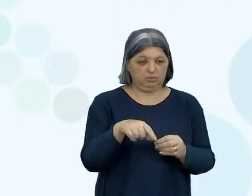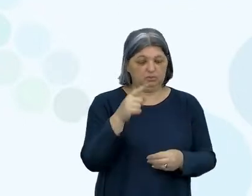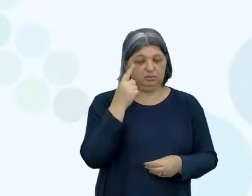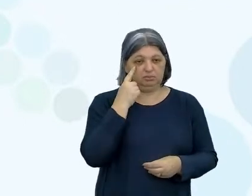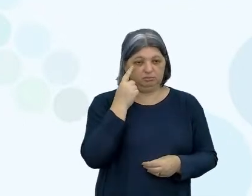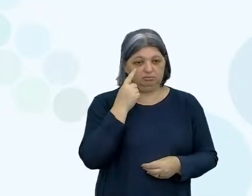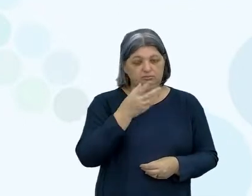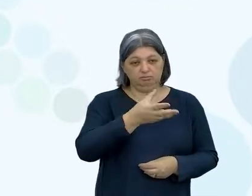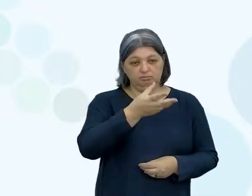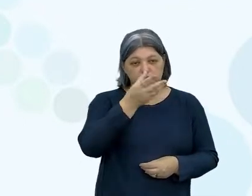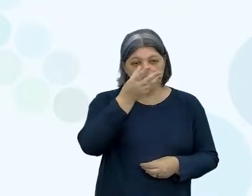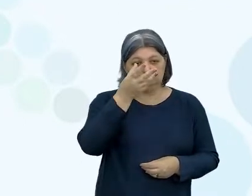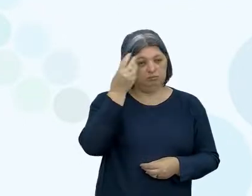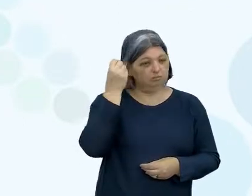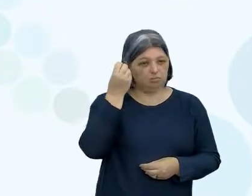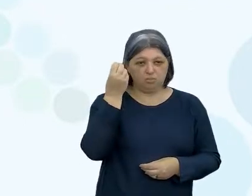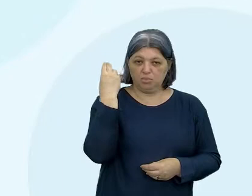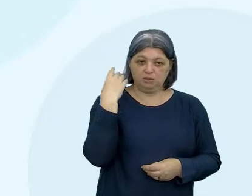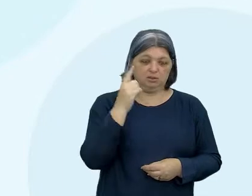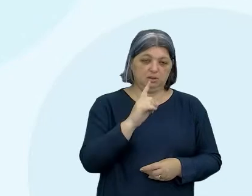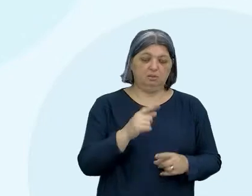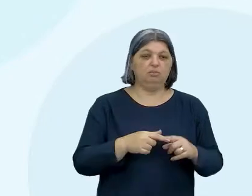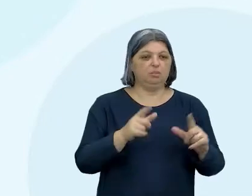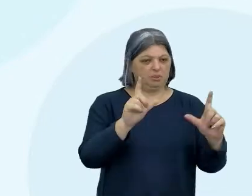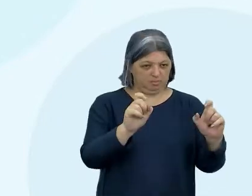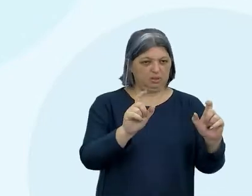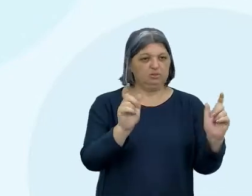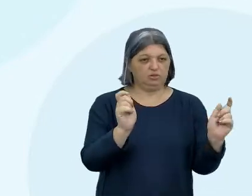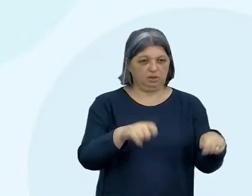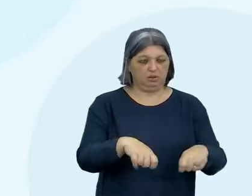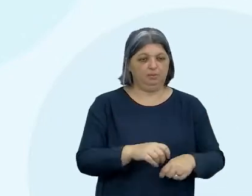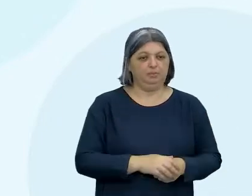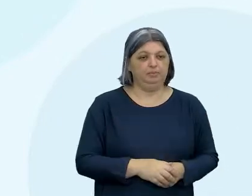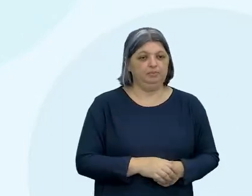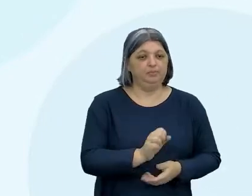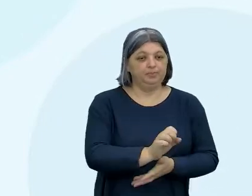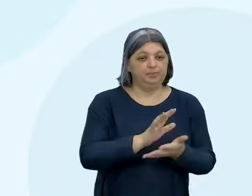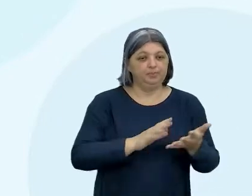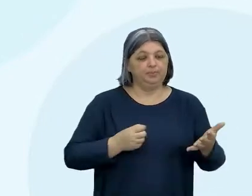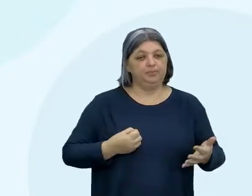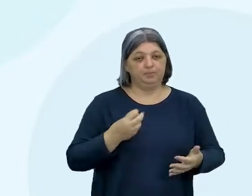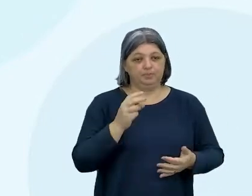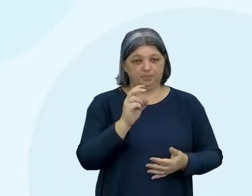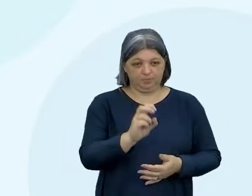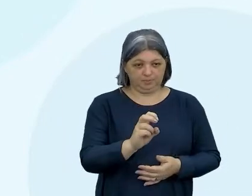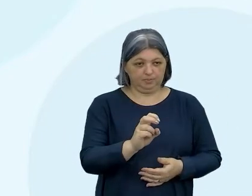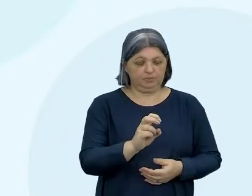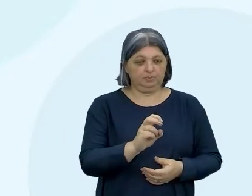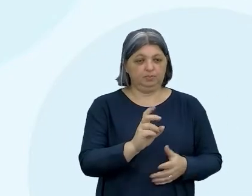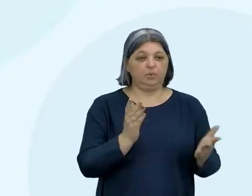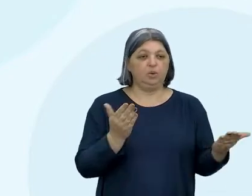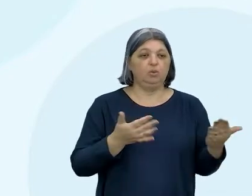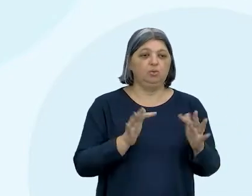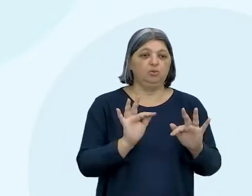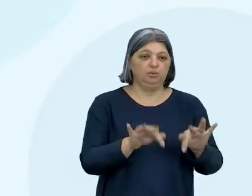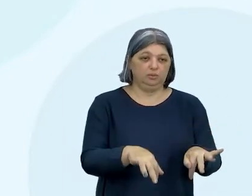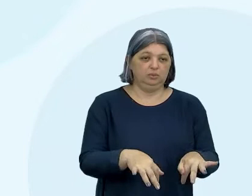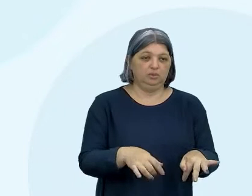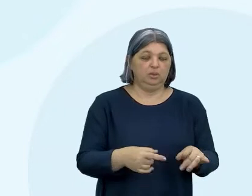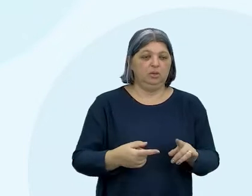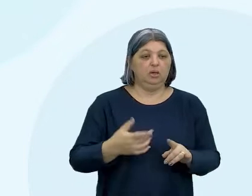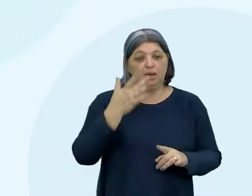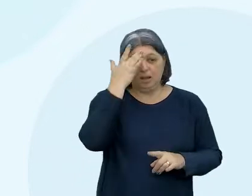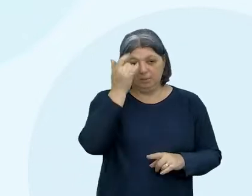não esquecerem, se quiser dar um print aí. Então, nós estamos na atividade 5, nós estamos terminando hoje, amanhã começa a